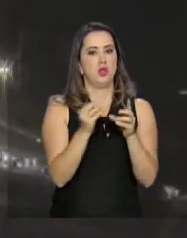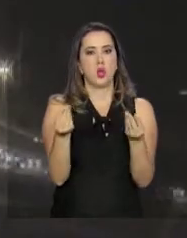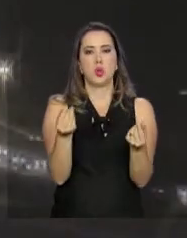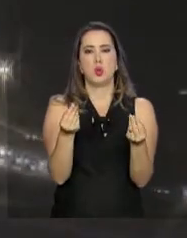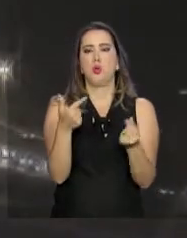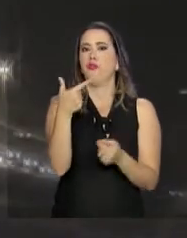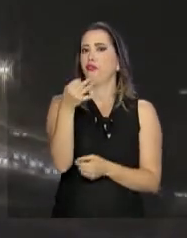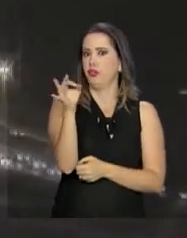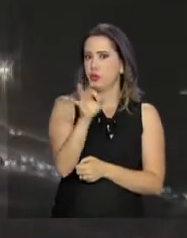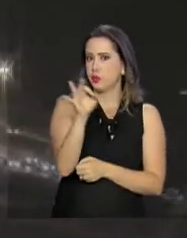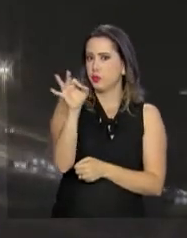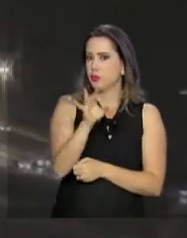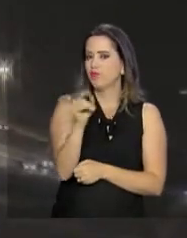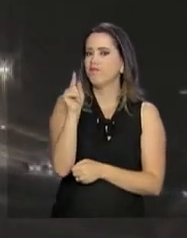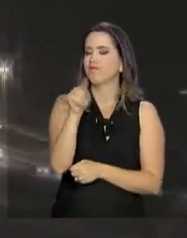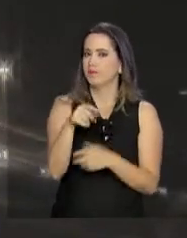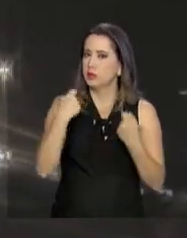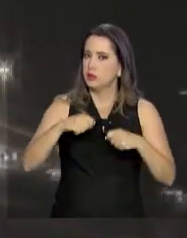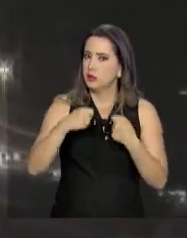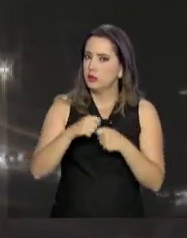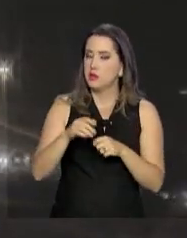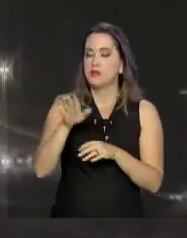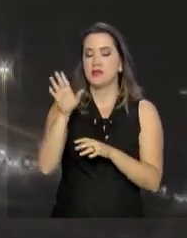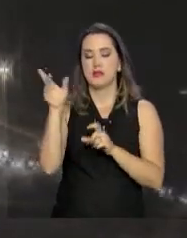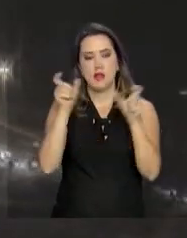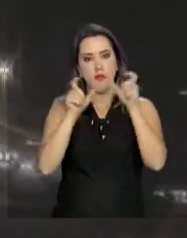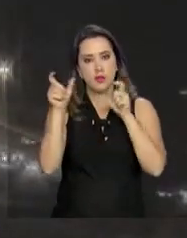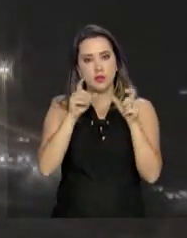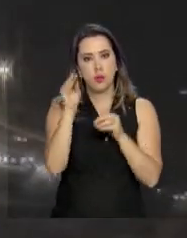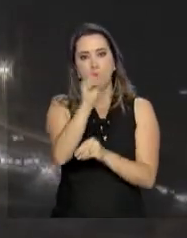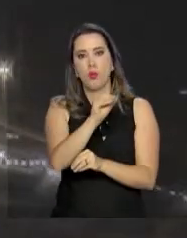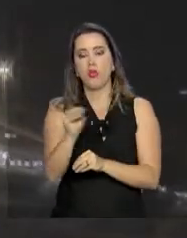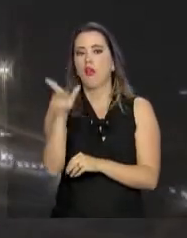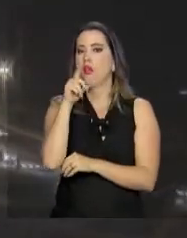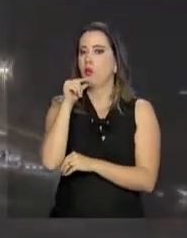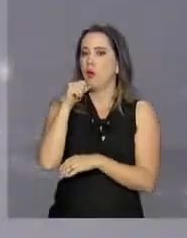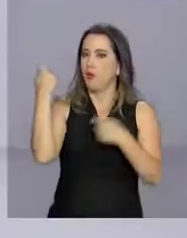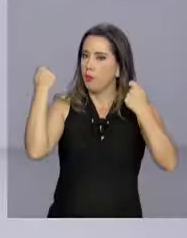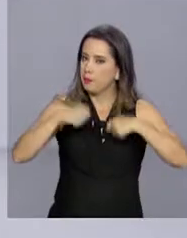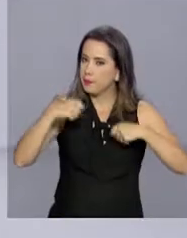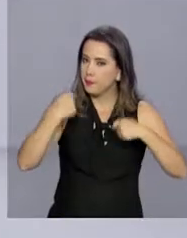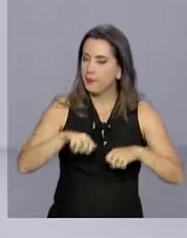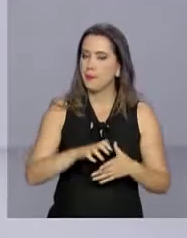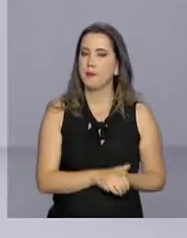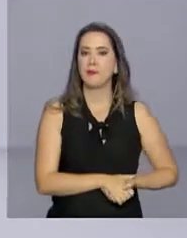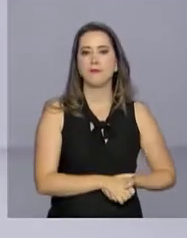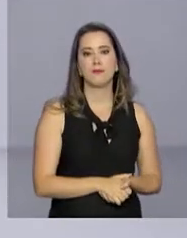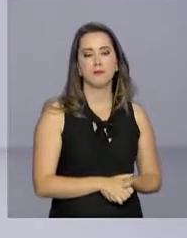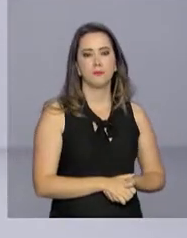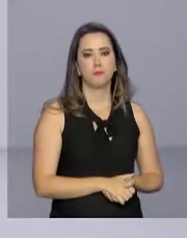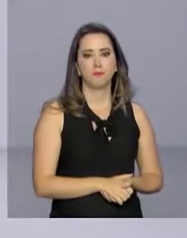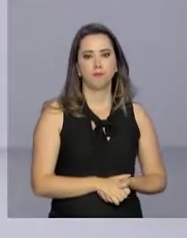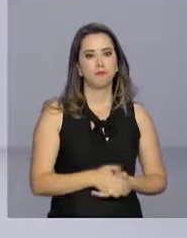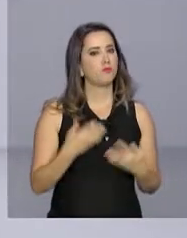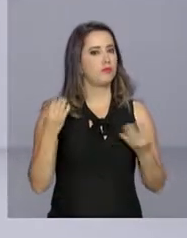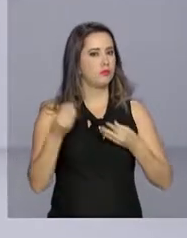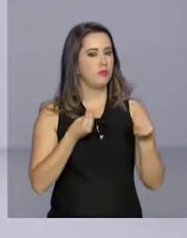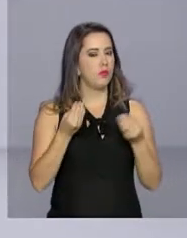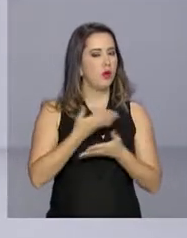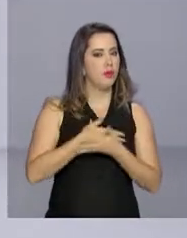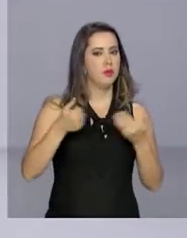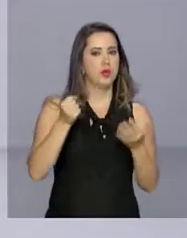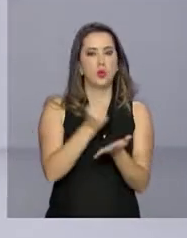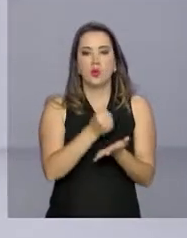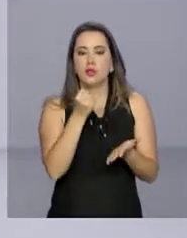20% por isso vale redobrar o cuidado com a hidratação uma forma mais dinâmica de